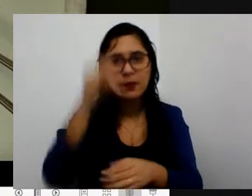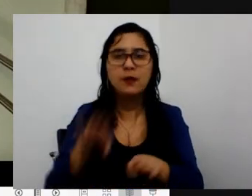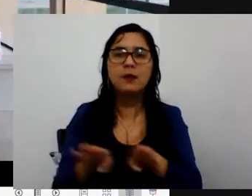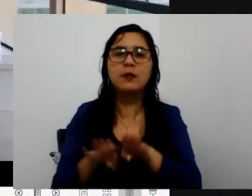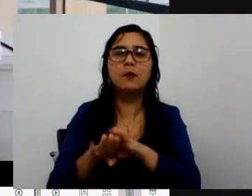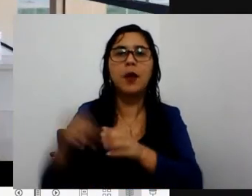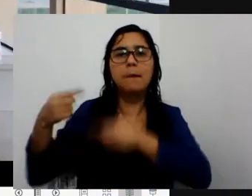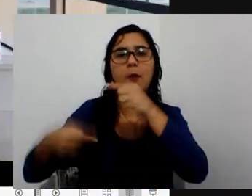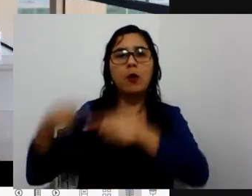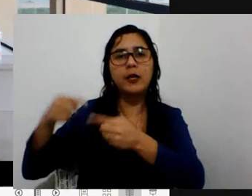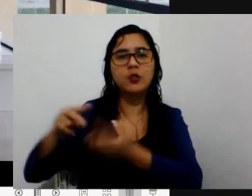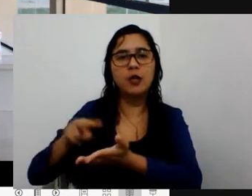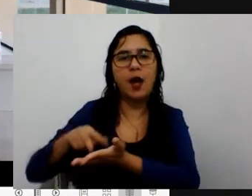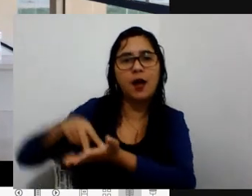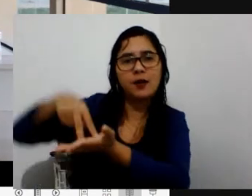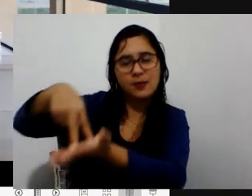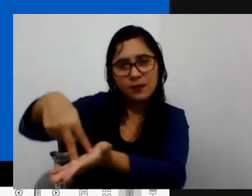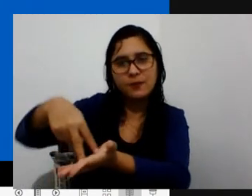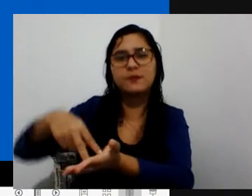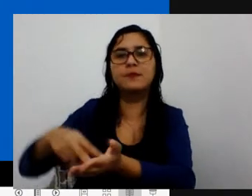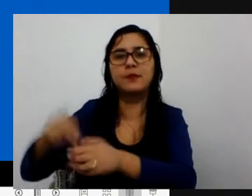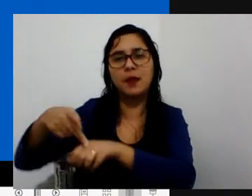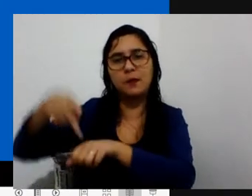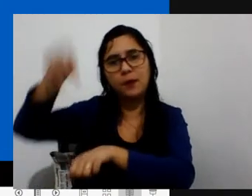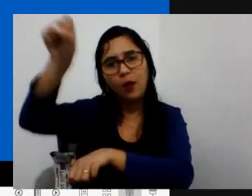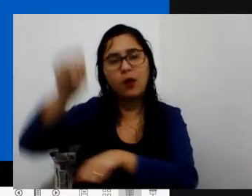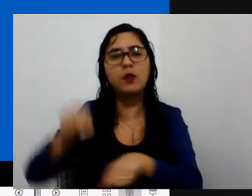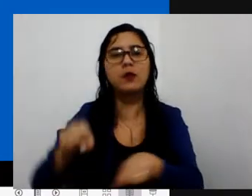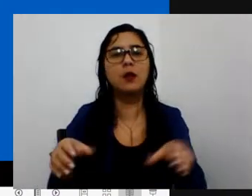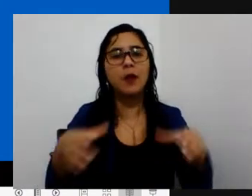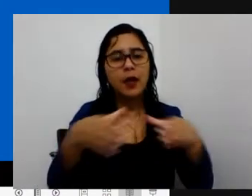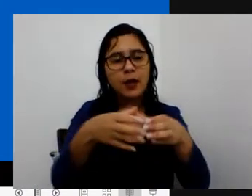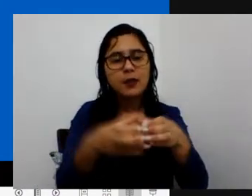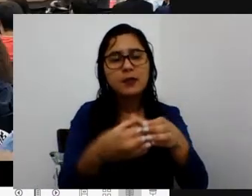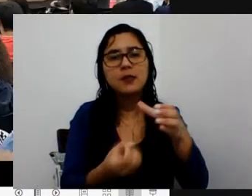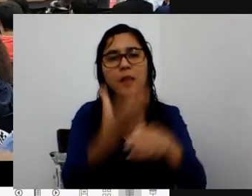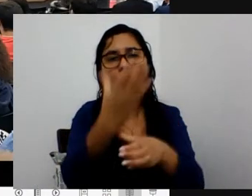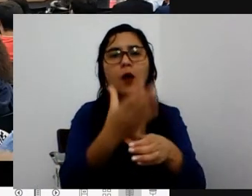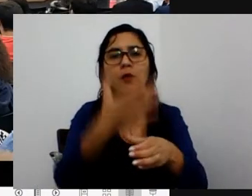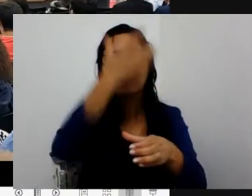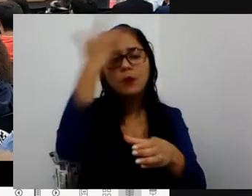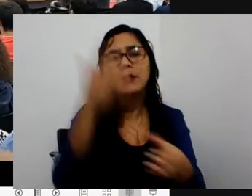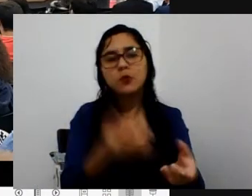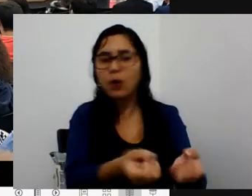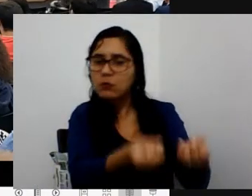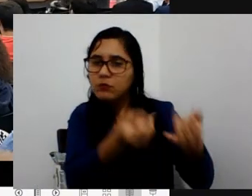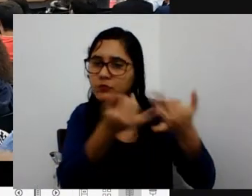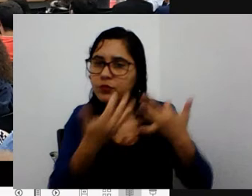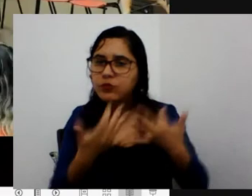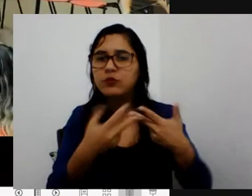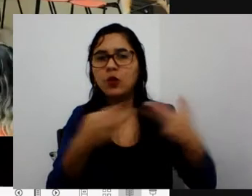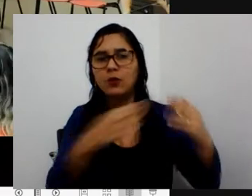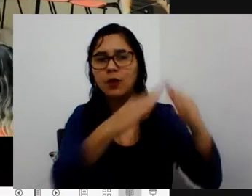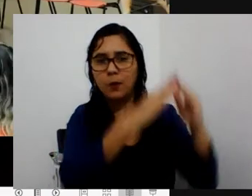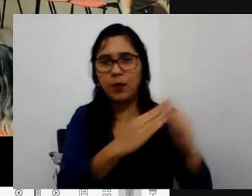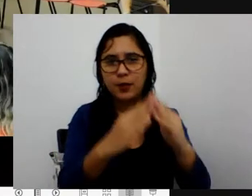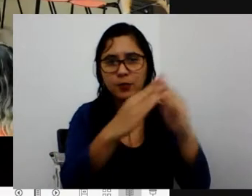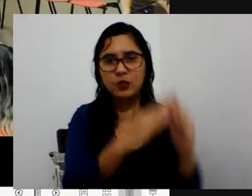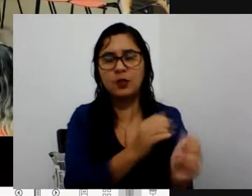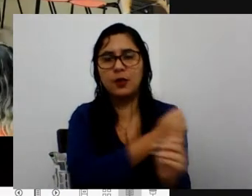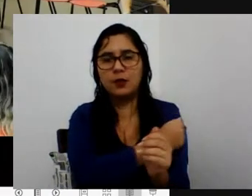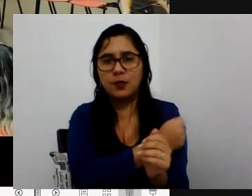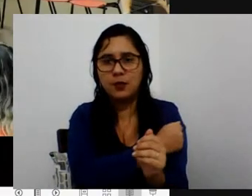na pós-graduação, criação de espaço de escuta dos estudantes das moradias estudantis, criação de comissão